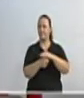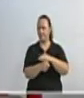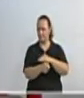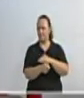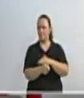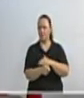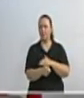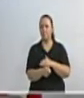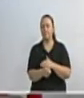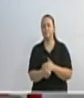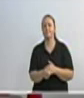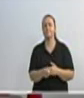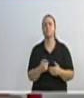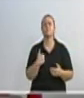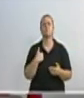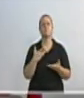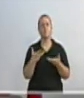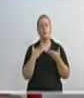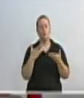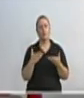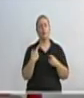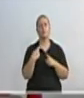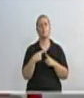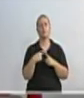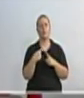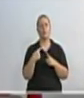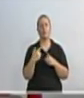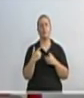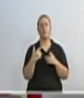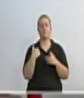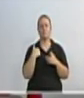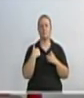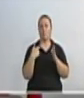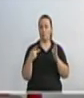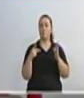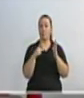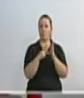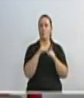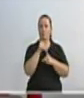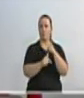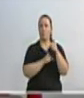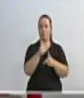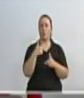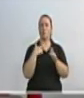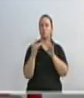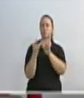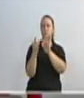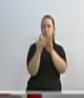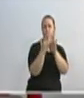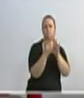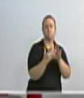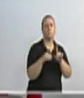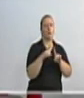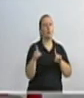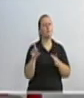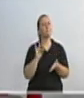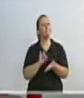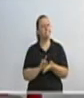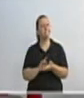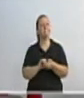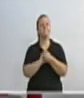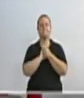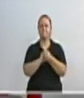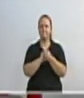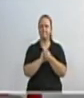quero sim, eu tive muito contato com elas no período que eu estive no PROCON, parabenizar as operadoras que se